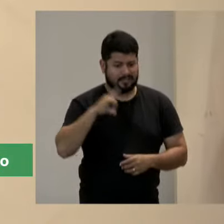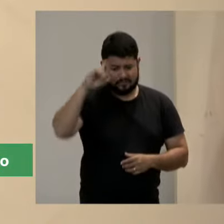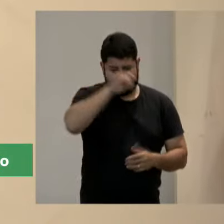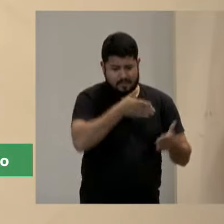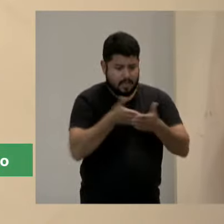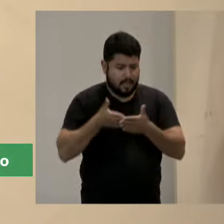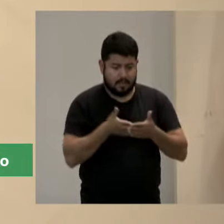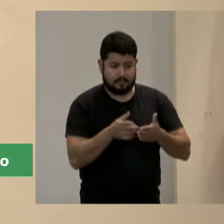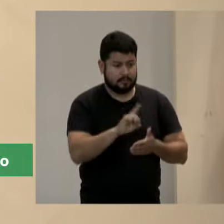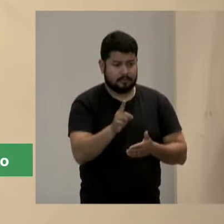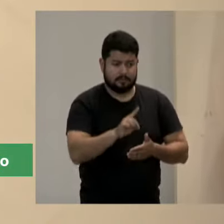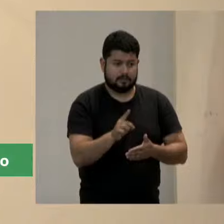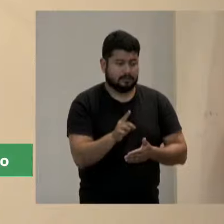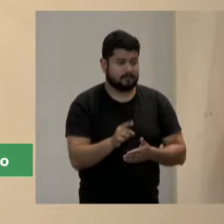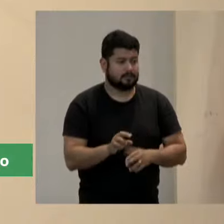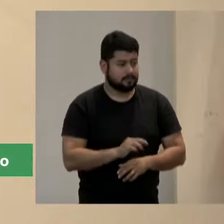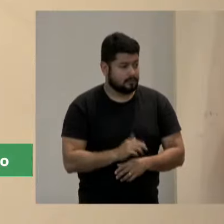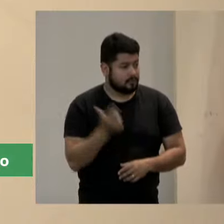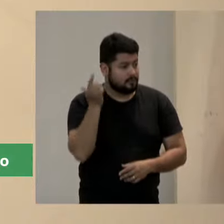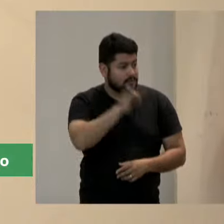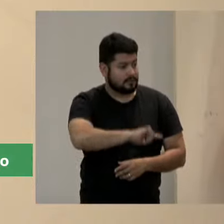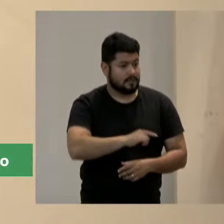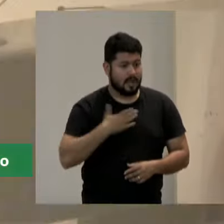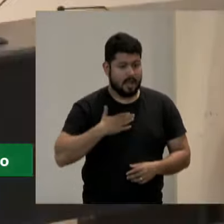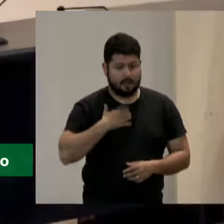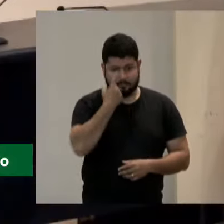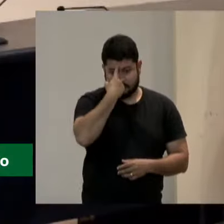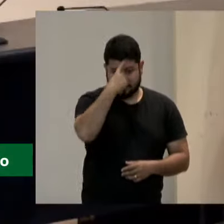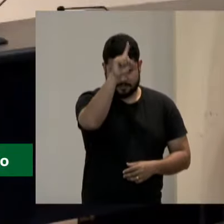atuais. Essa é uma ideia para o ensino superior.